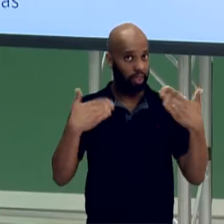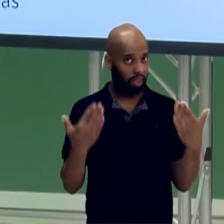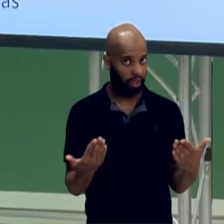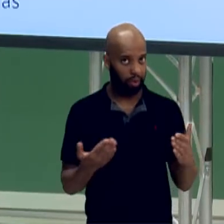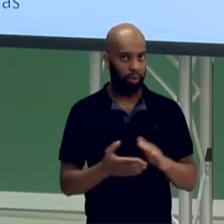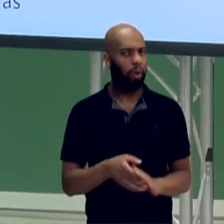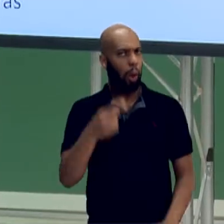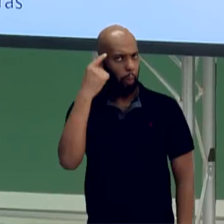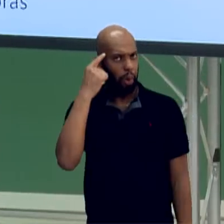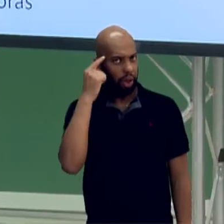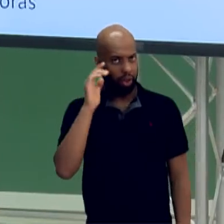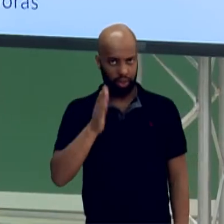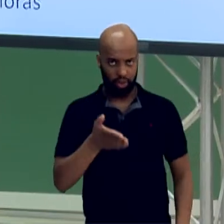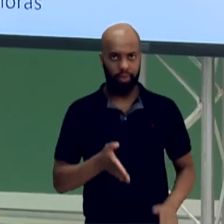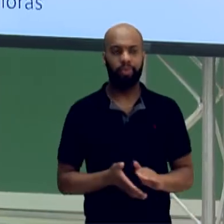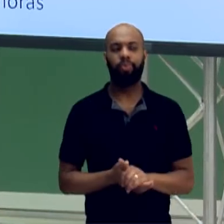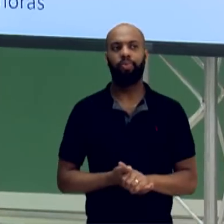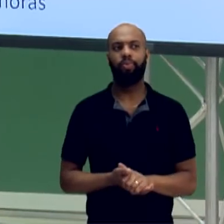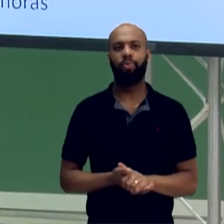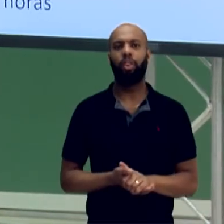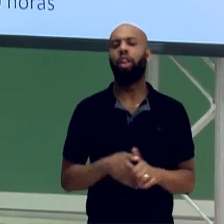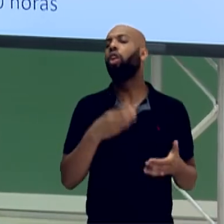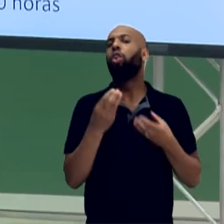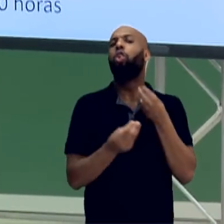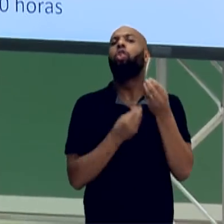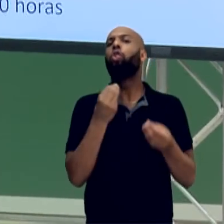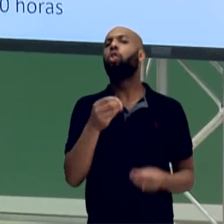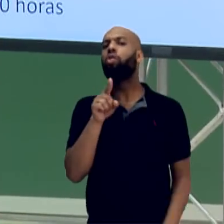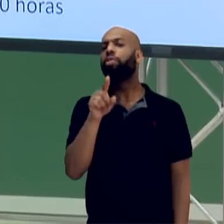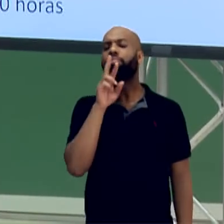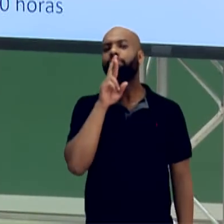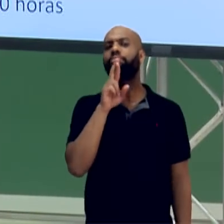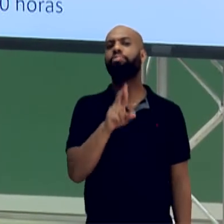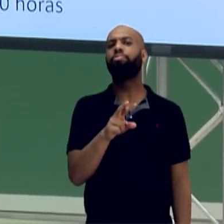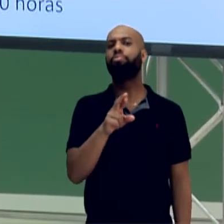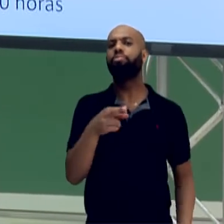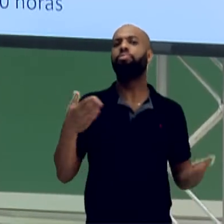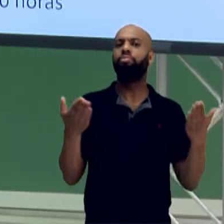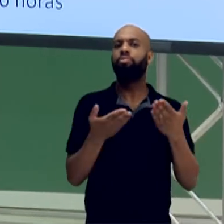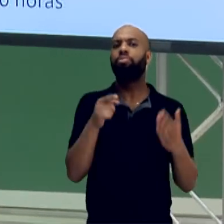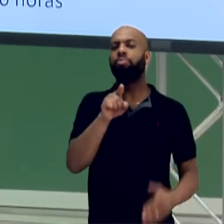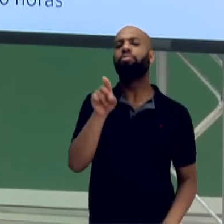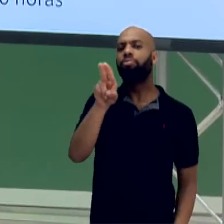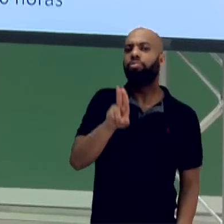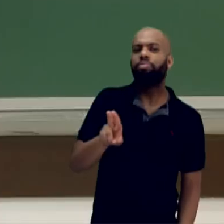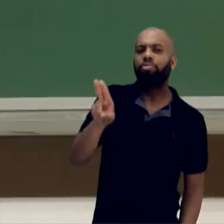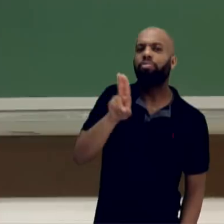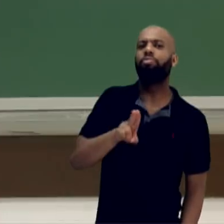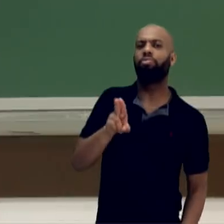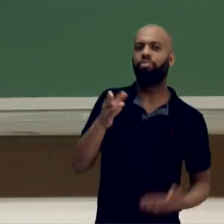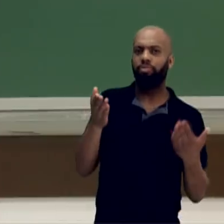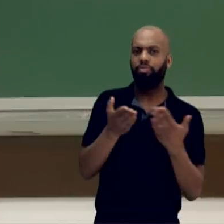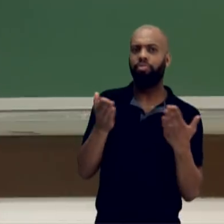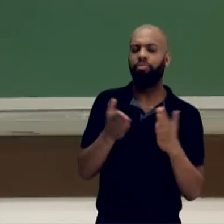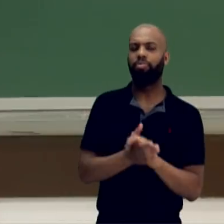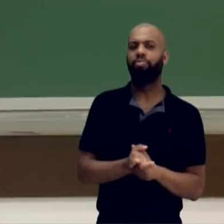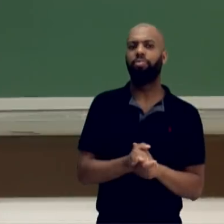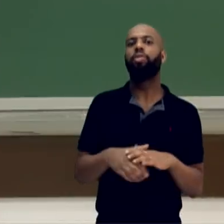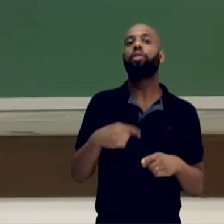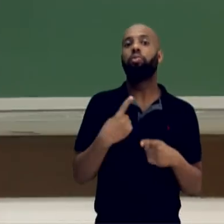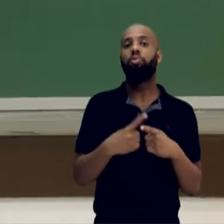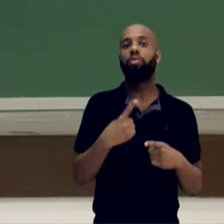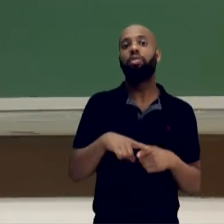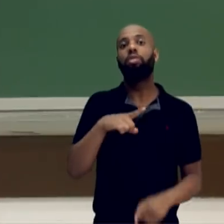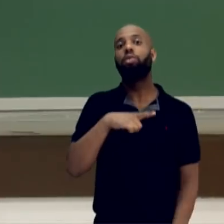daí? Pensaram? Como foi a solução que você utilizou para este exercício? Lembrando bem que